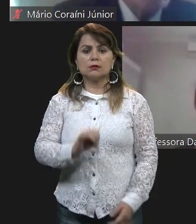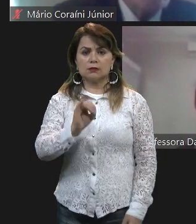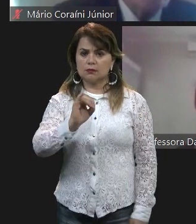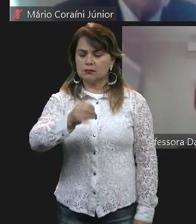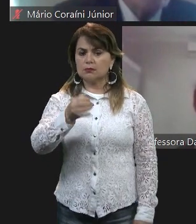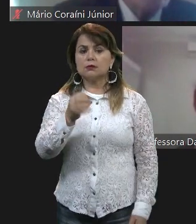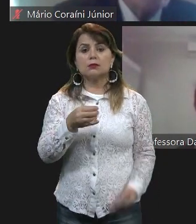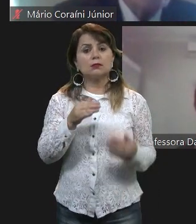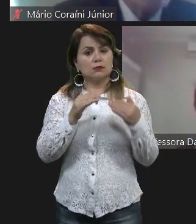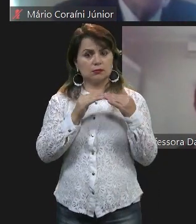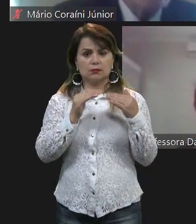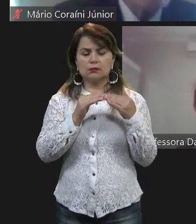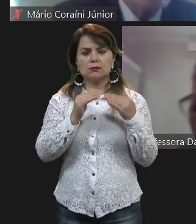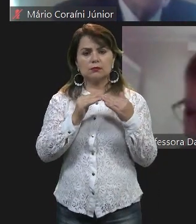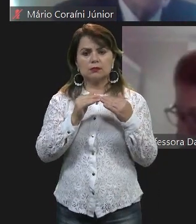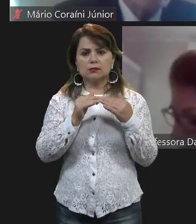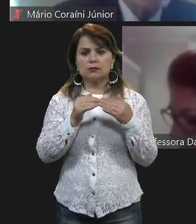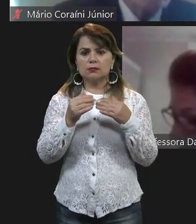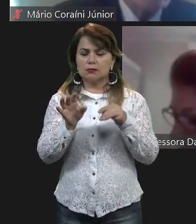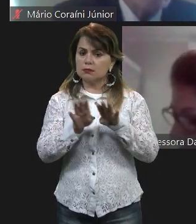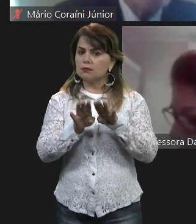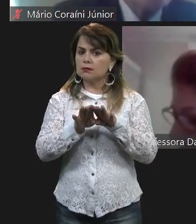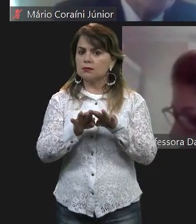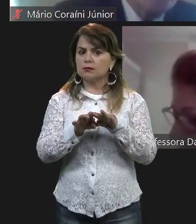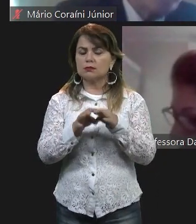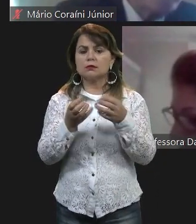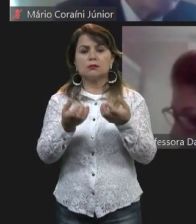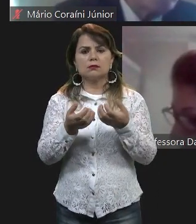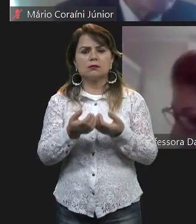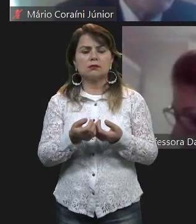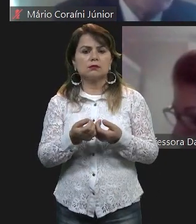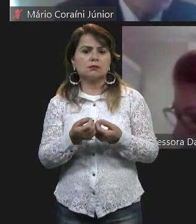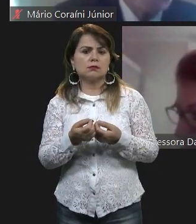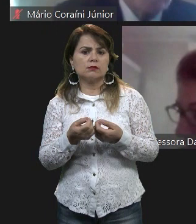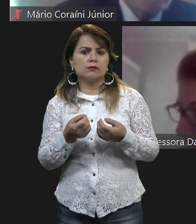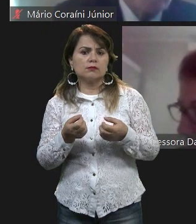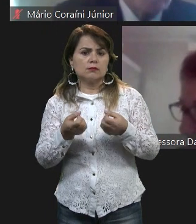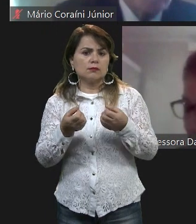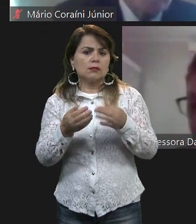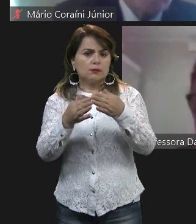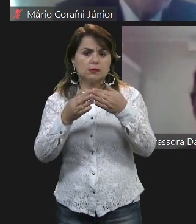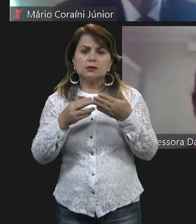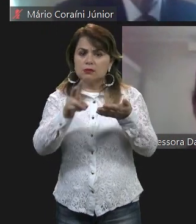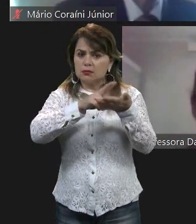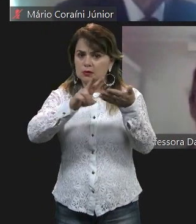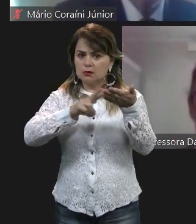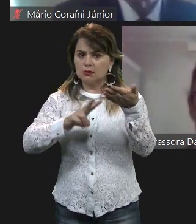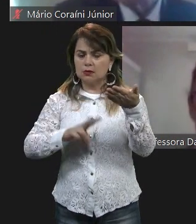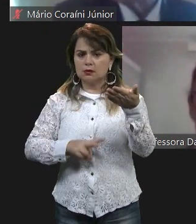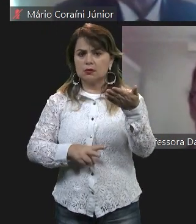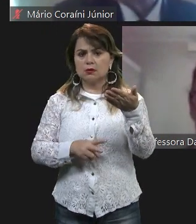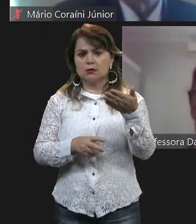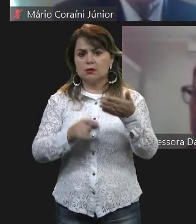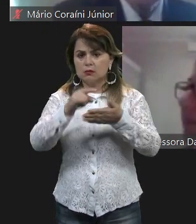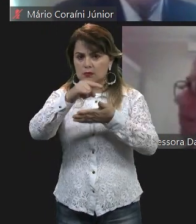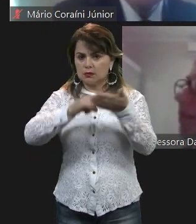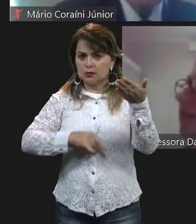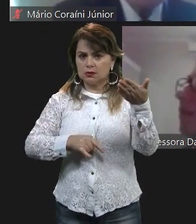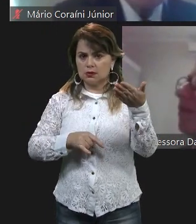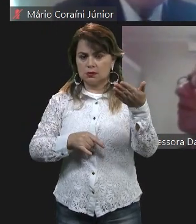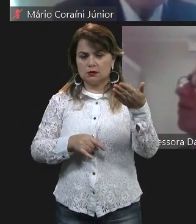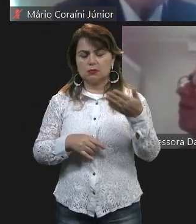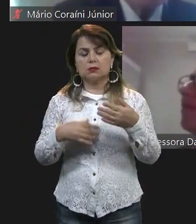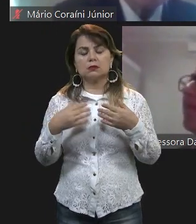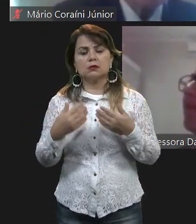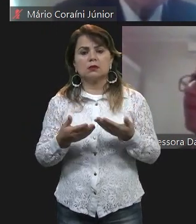Sim, senhor presidente. E seria possível fazer a leitura? São quantos artigos do projeto? Vou fazer a